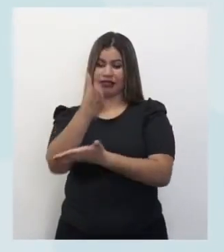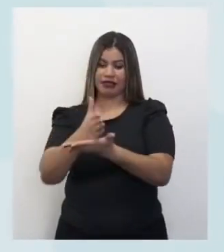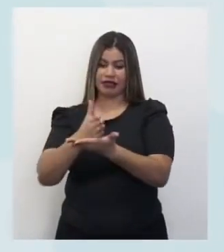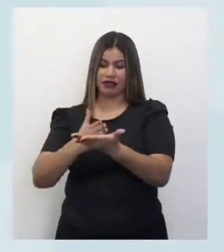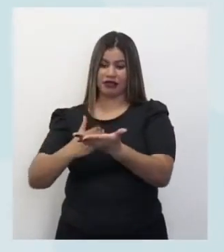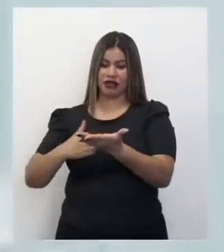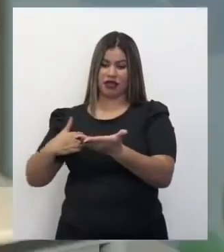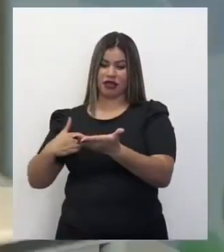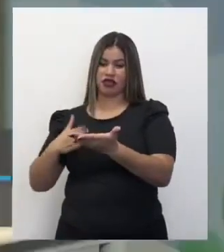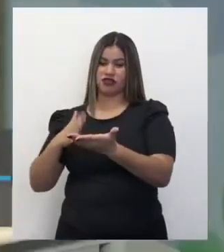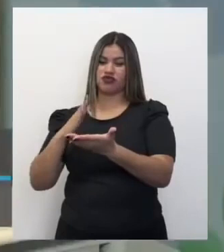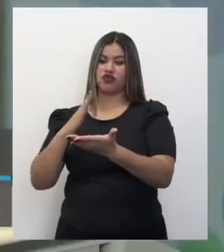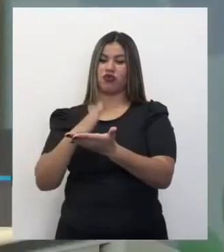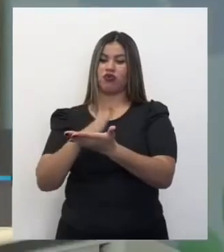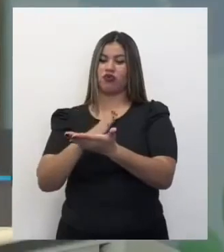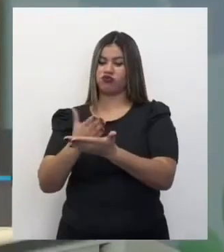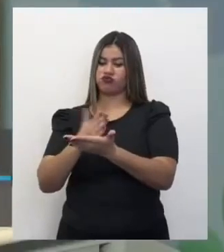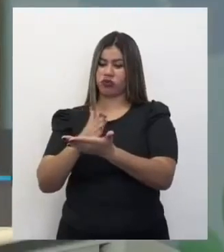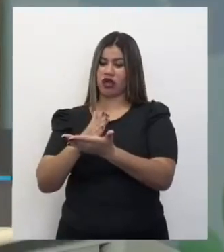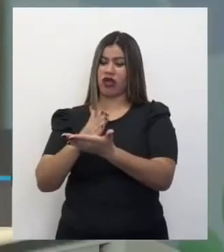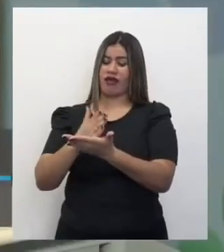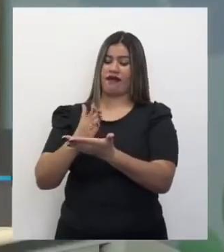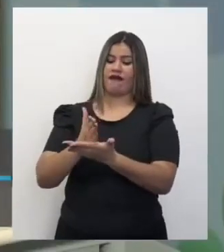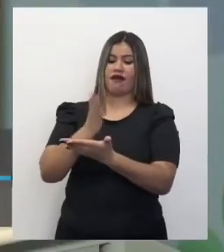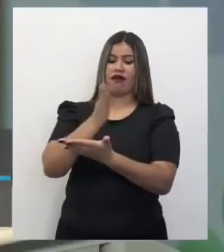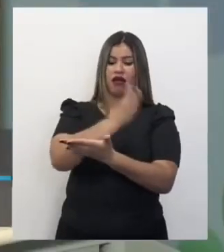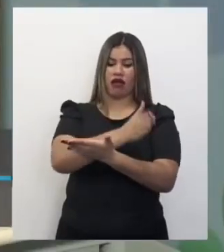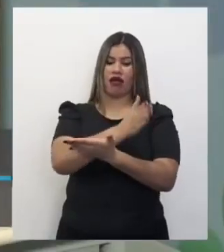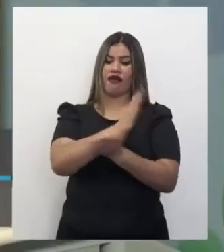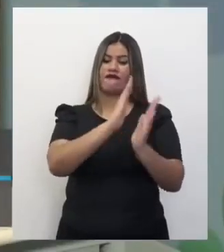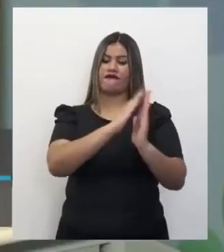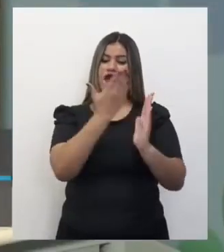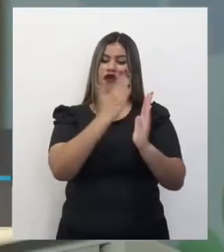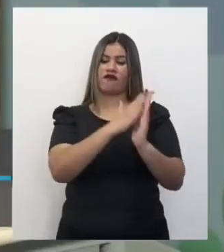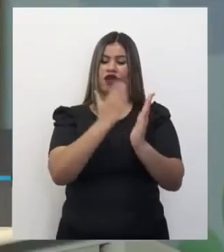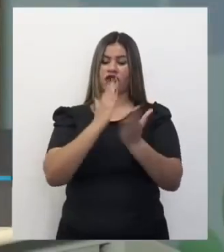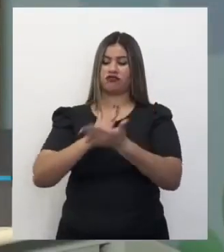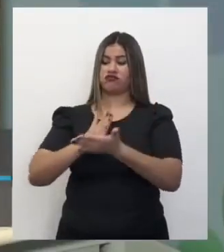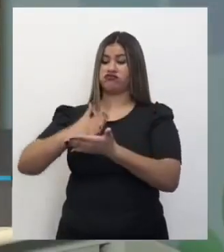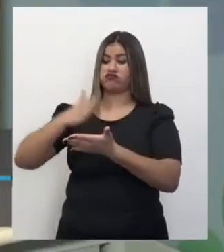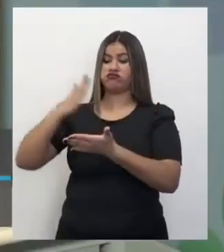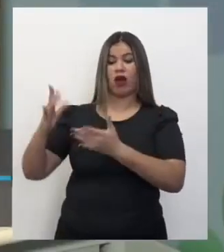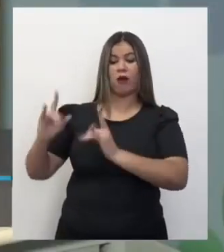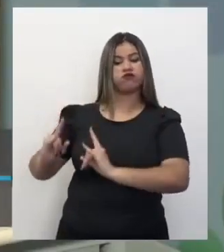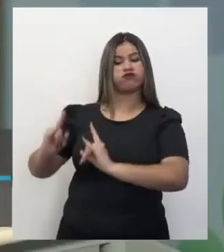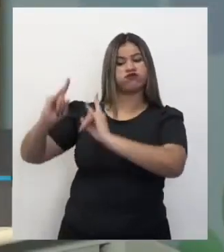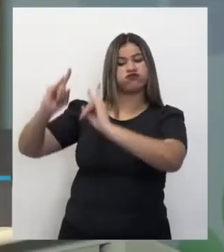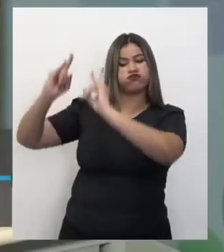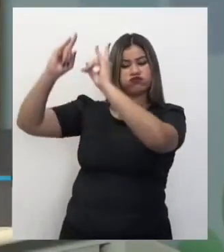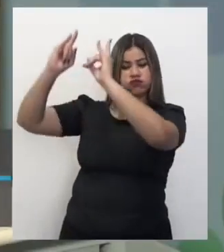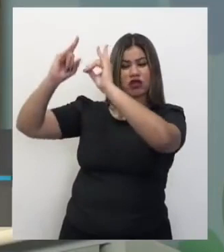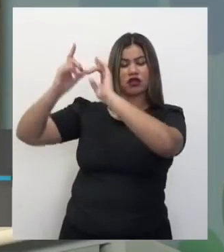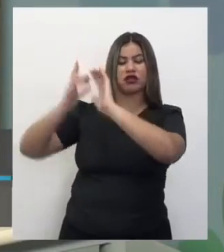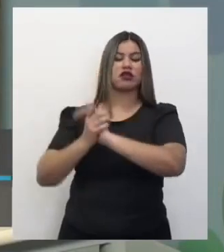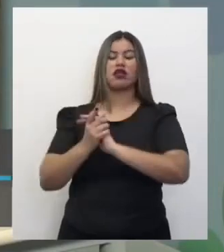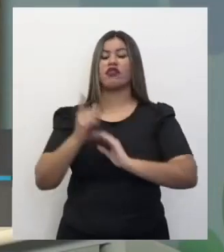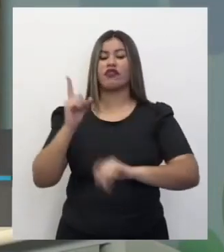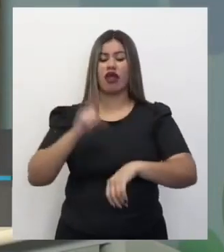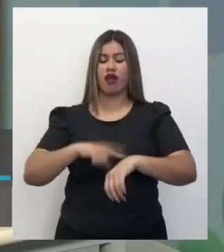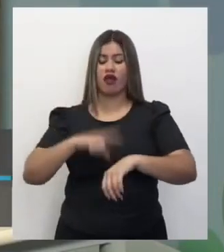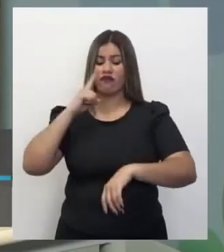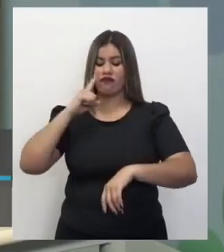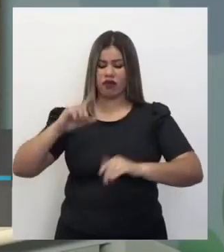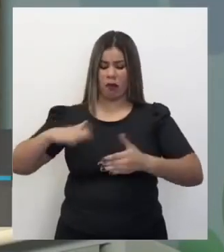favela e os prédios. E ali, a hora que você olha o córrego, você já vê o córrego,